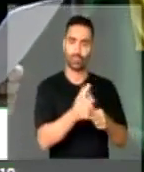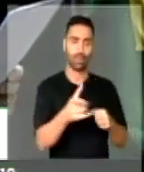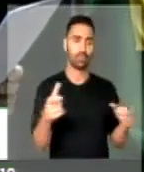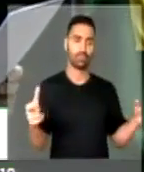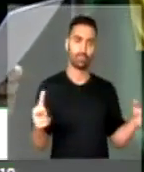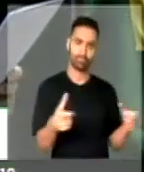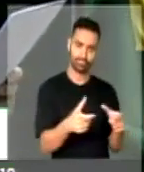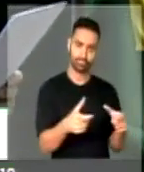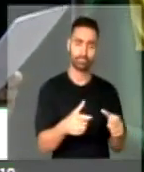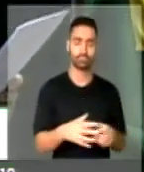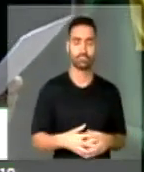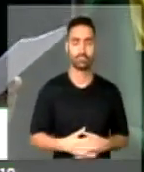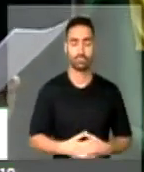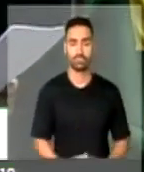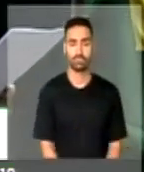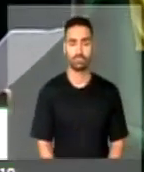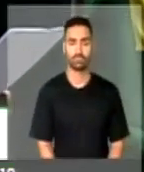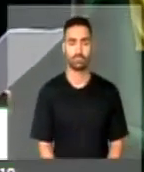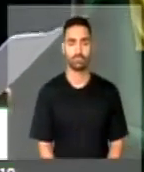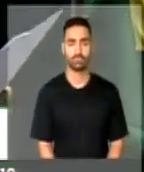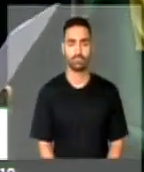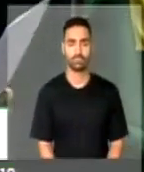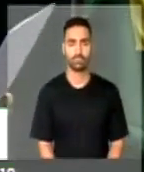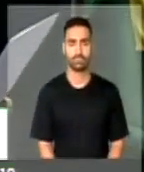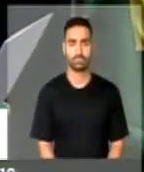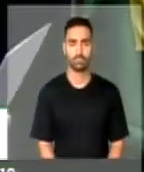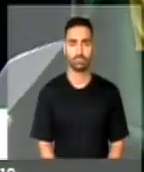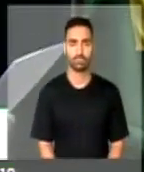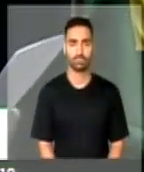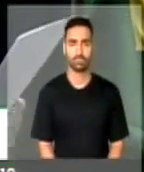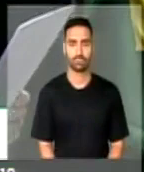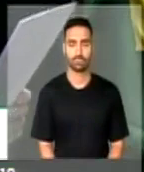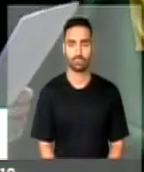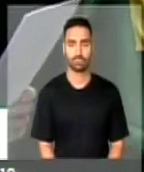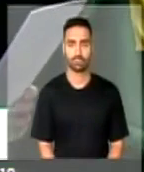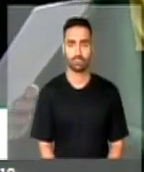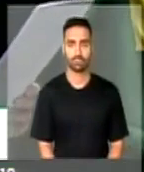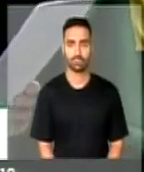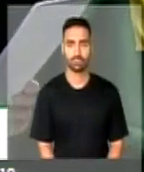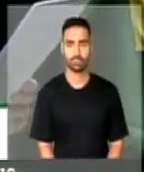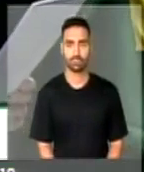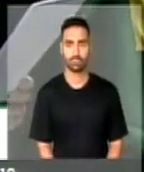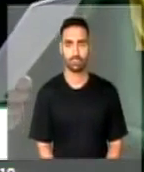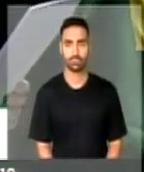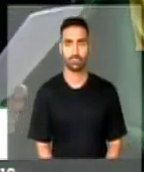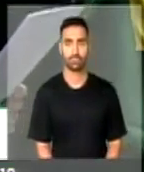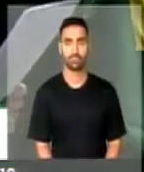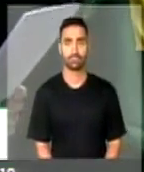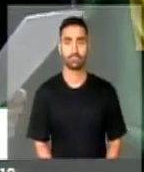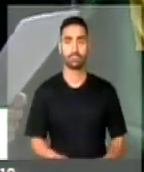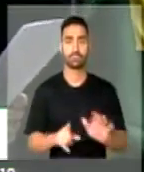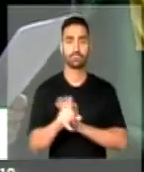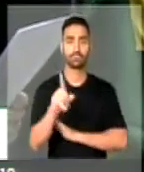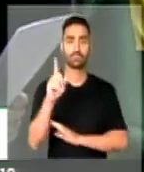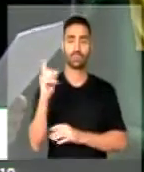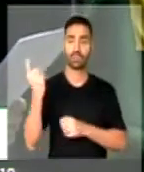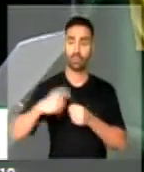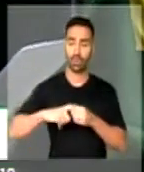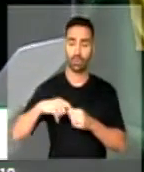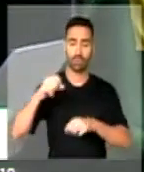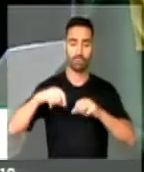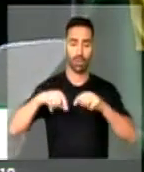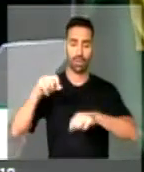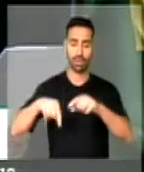espaço. Diante disto, vem a pergunta do desmatamento, do reflorestamento.